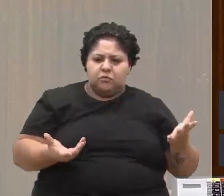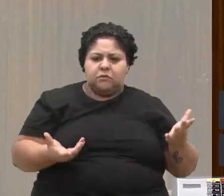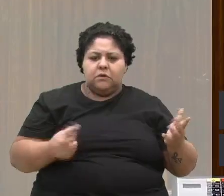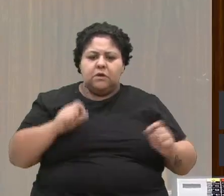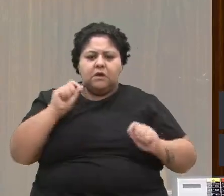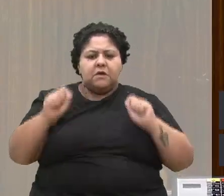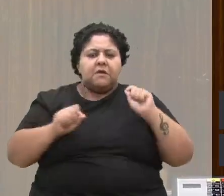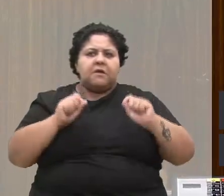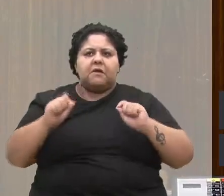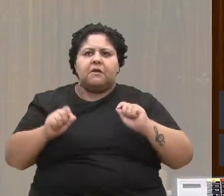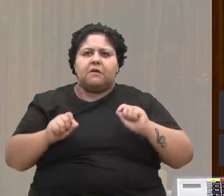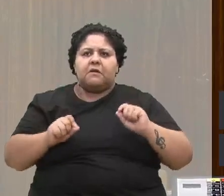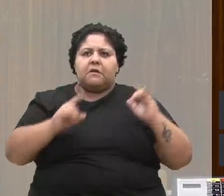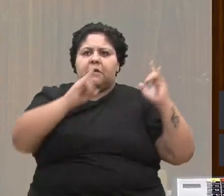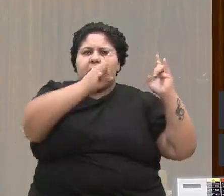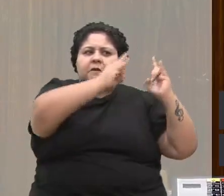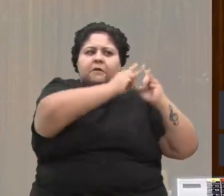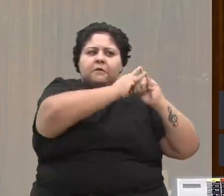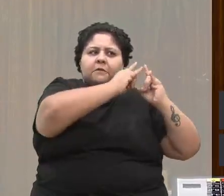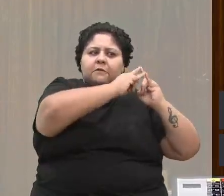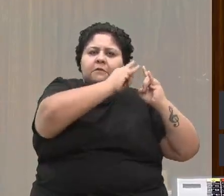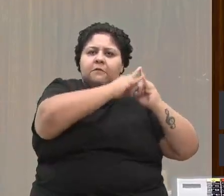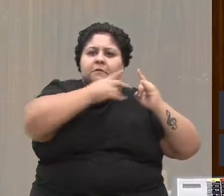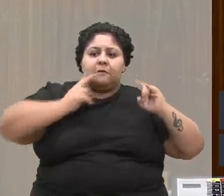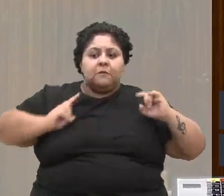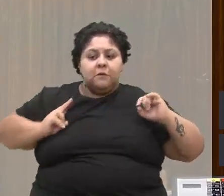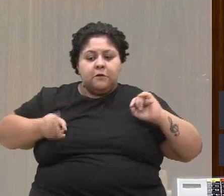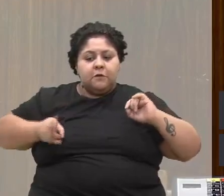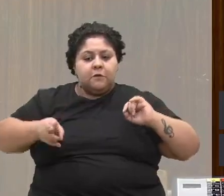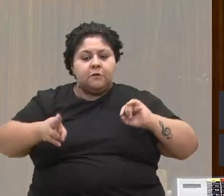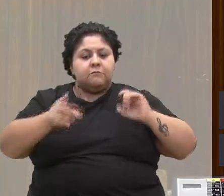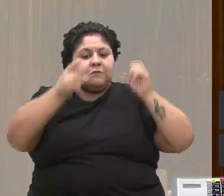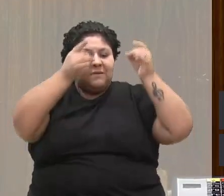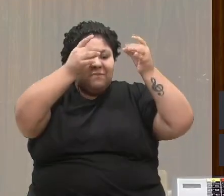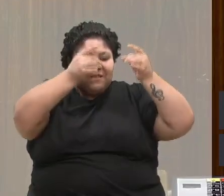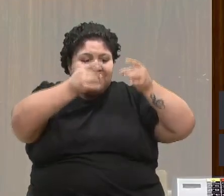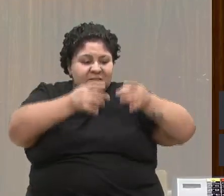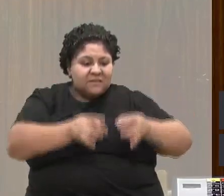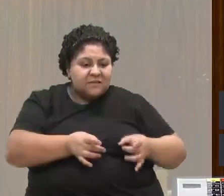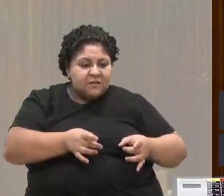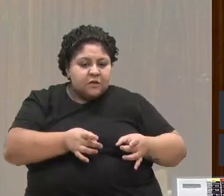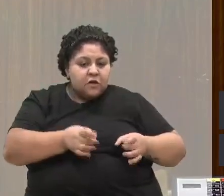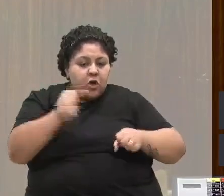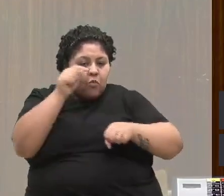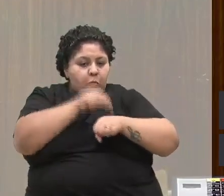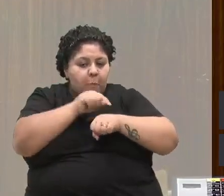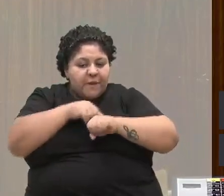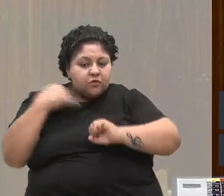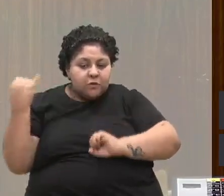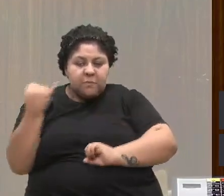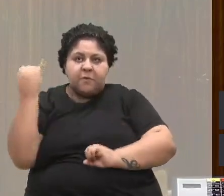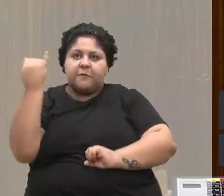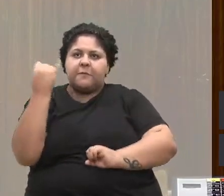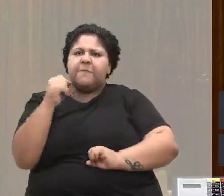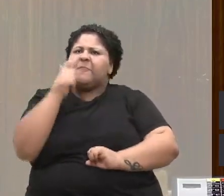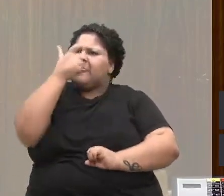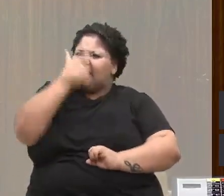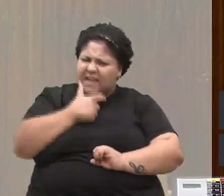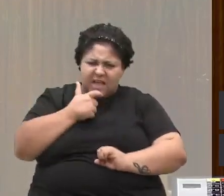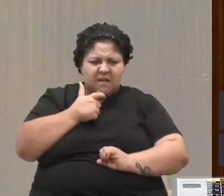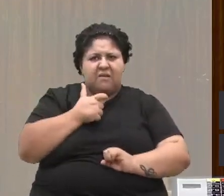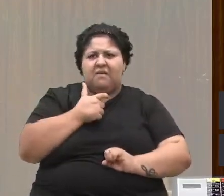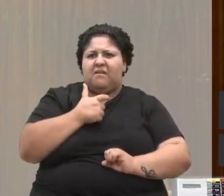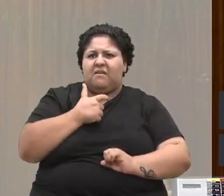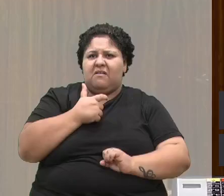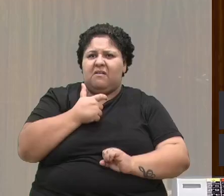quem seja essa entidade, é sempre especial, é sempre um momento importante. Eu acho que isso indifere